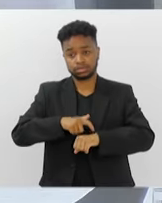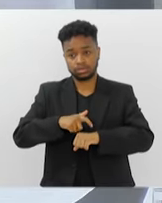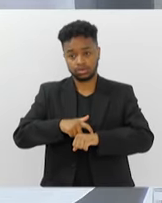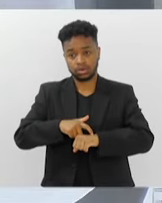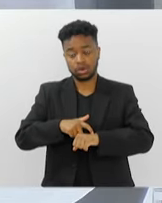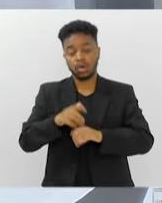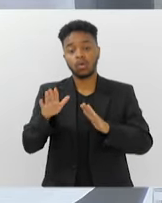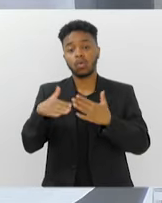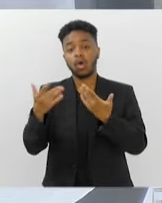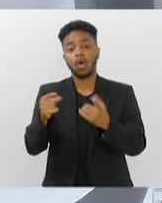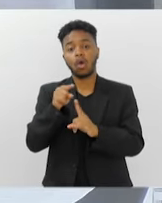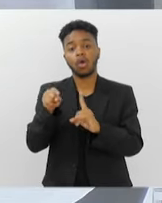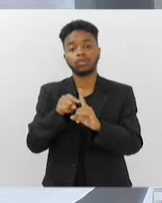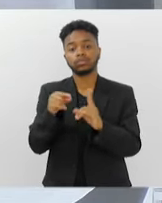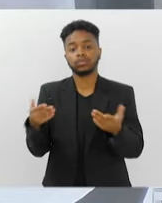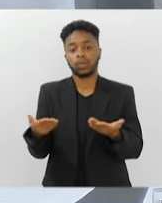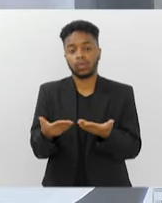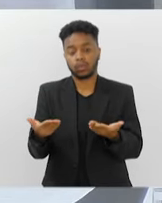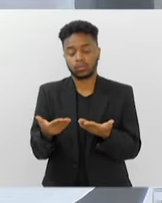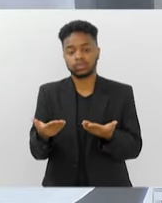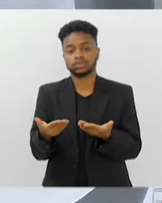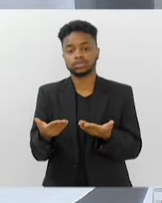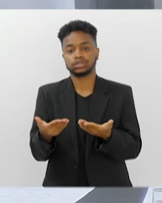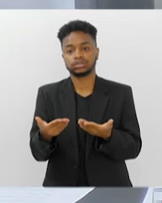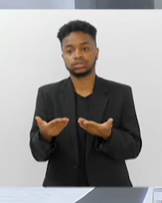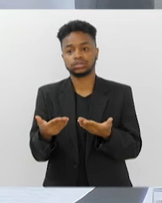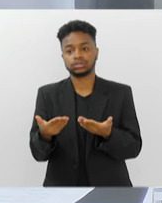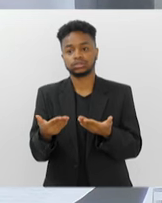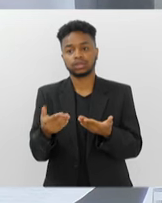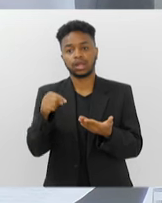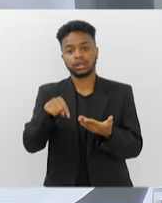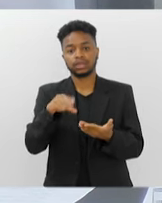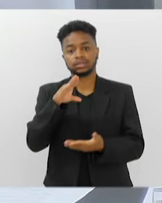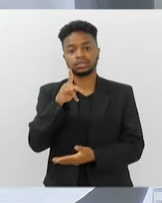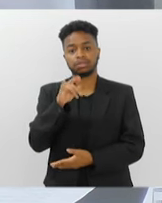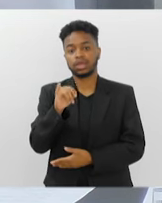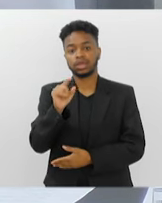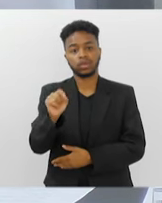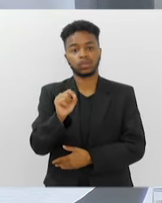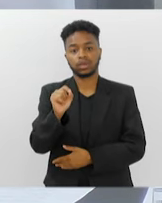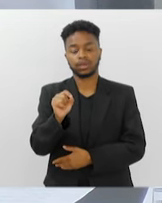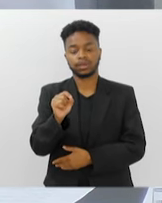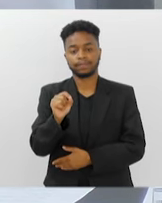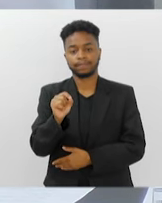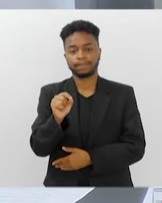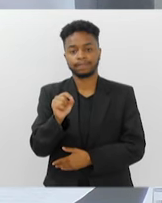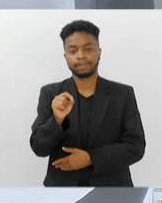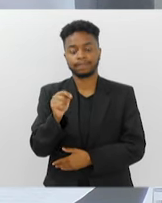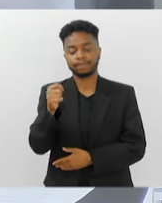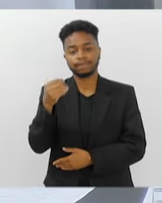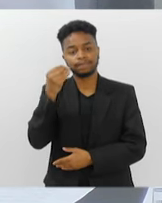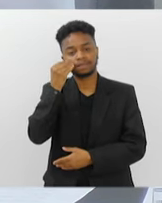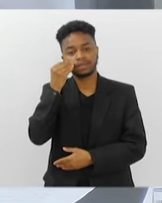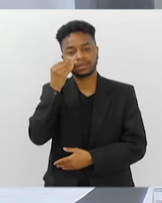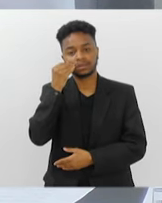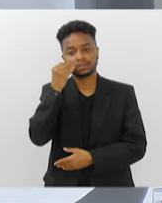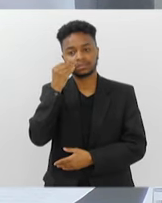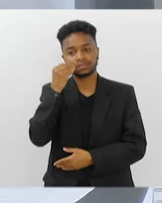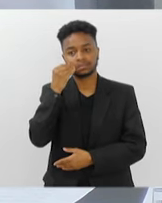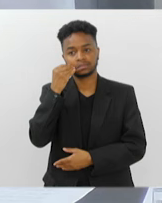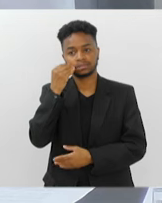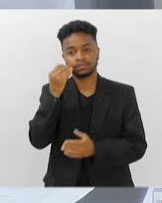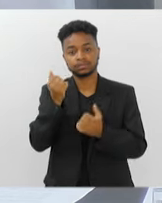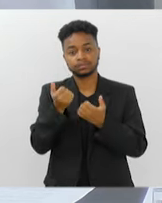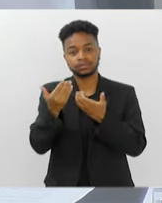intuito dessa sessão aqui na CPI que é exatamente garantir